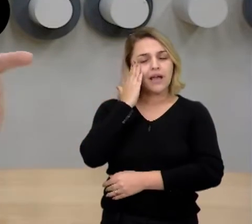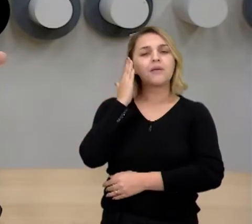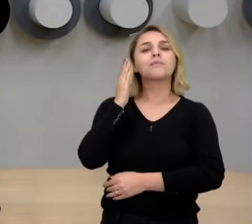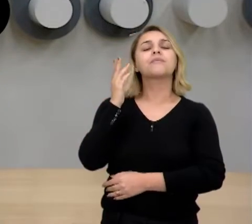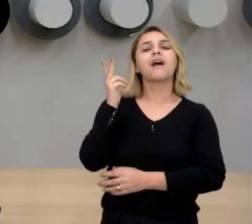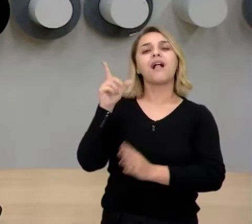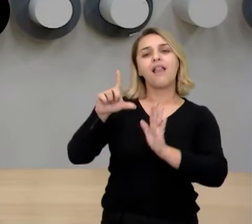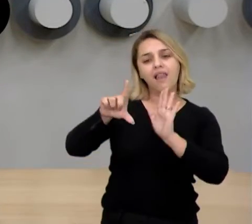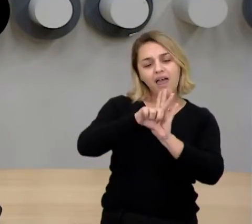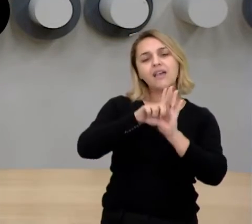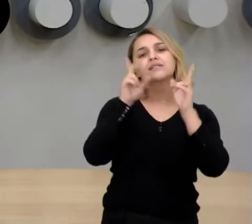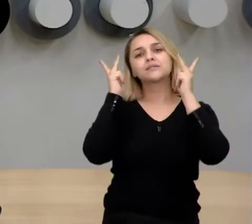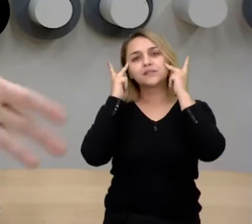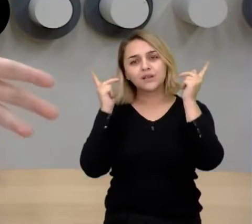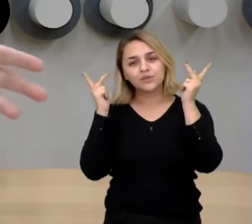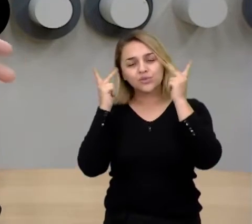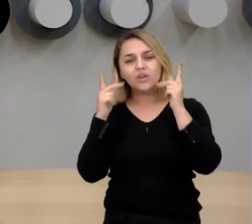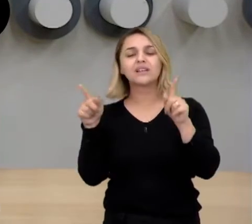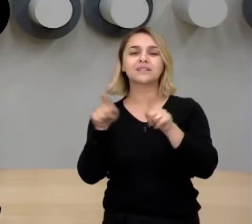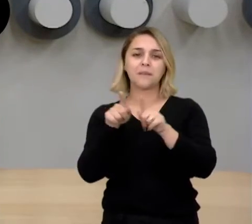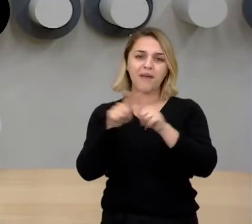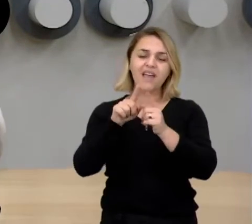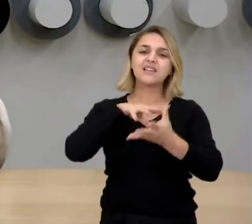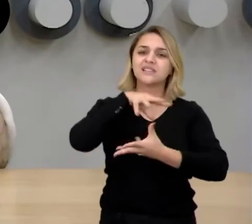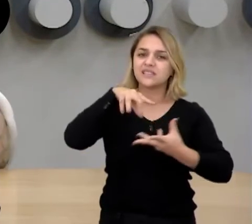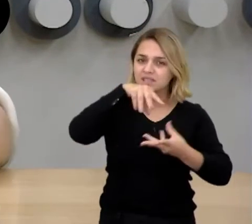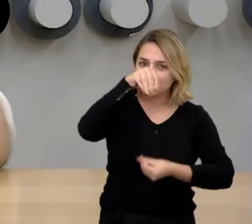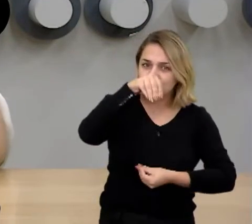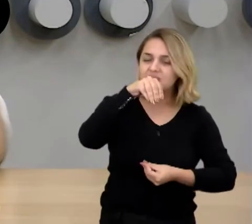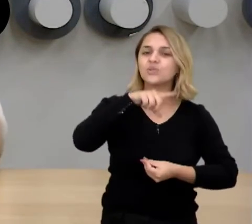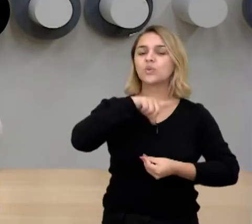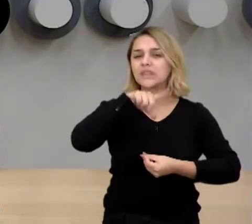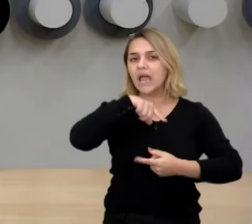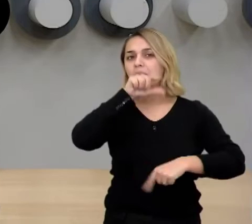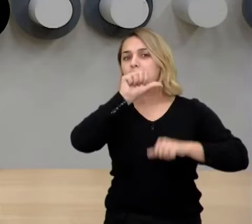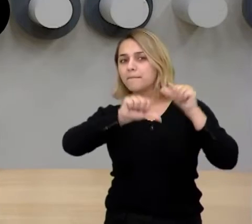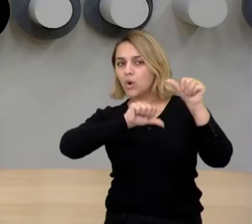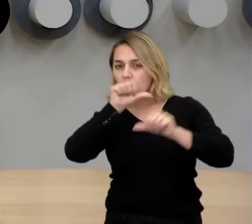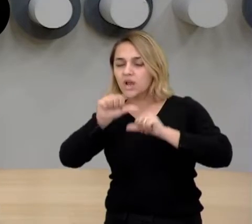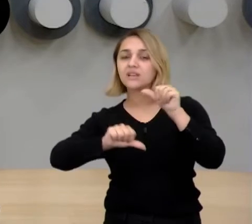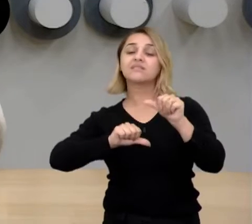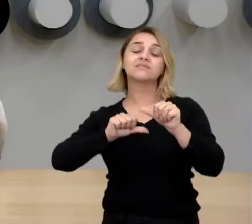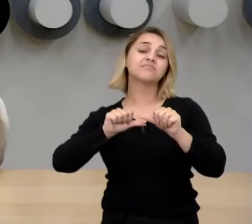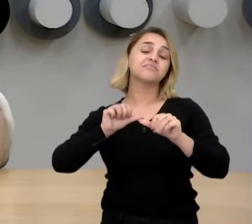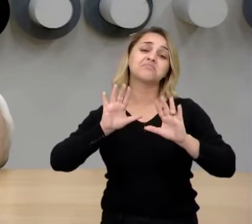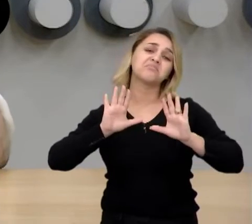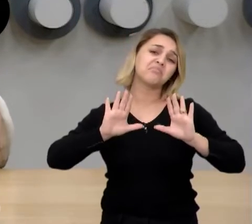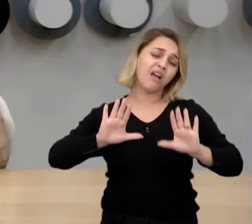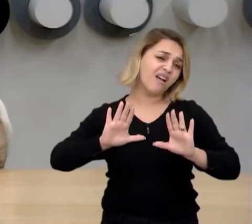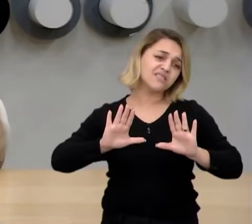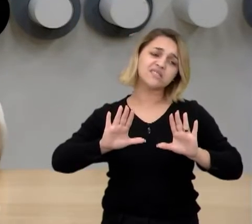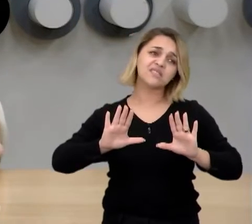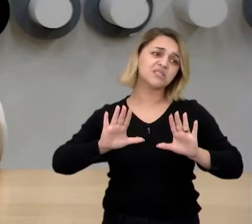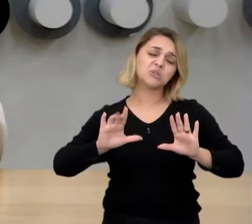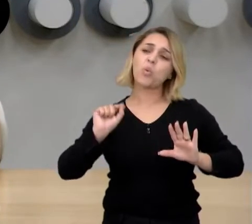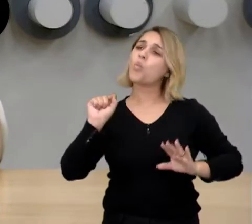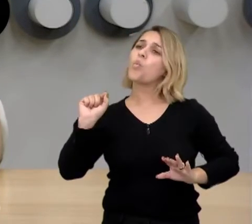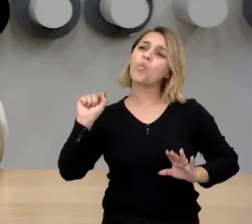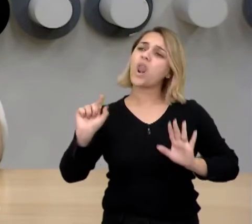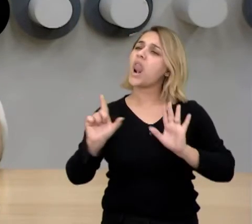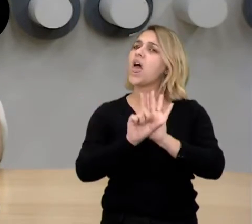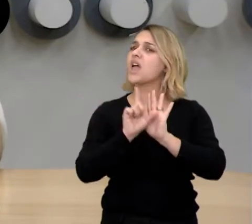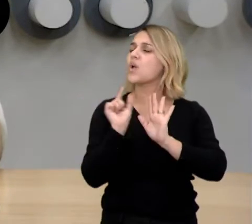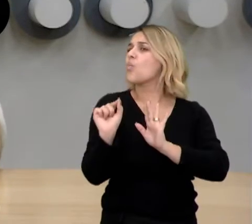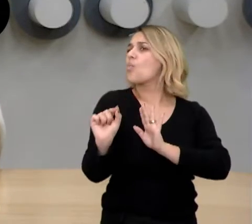que elas têm um espírito, que elas variam, né? Mas o que é lei